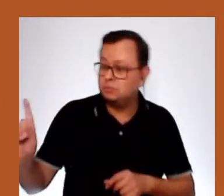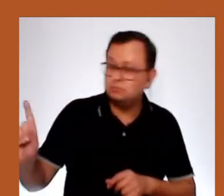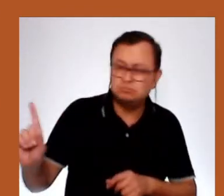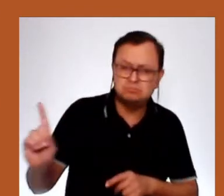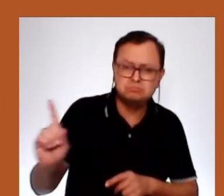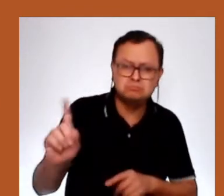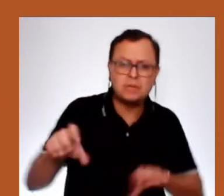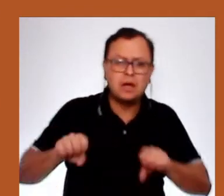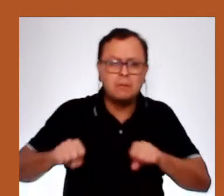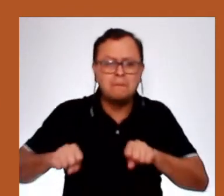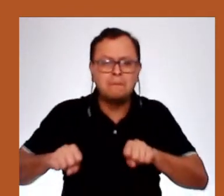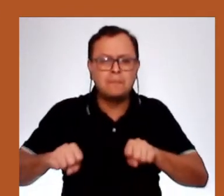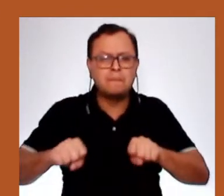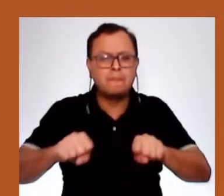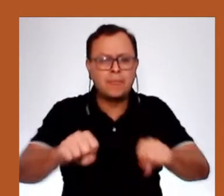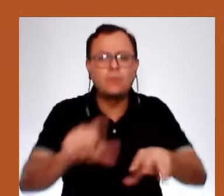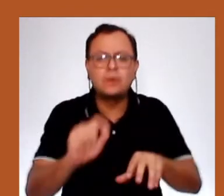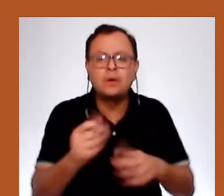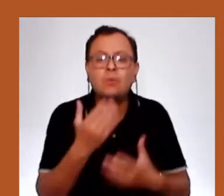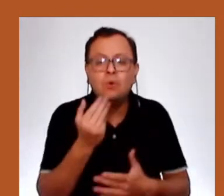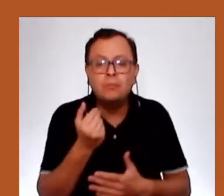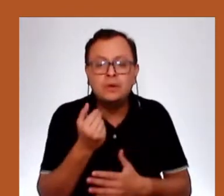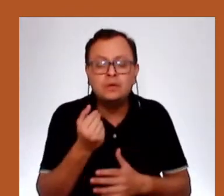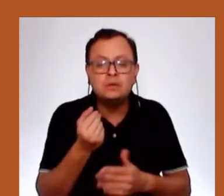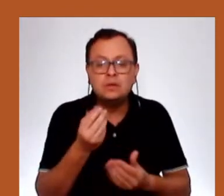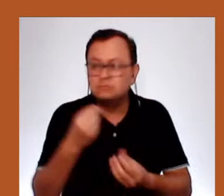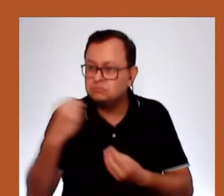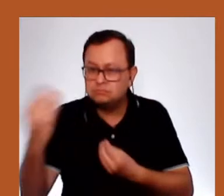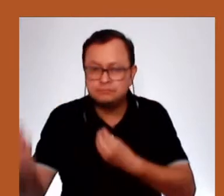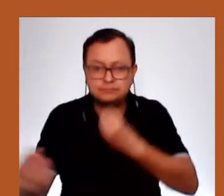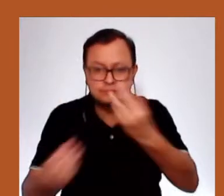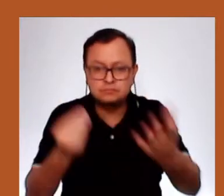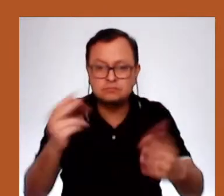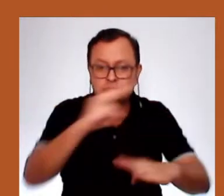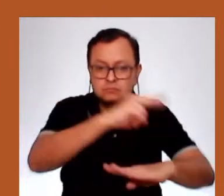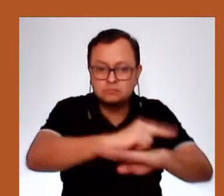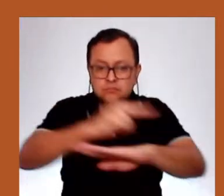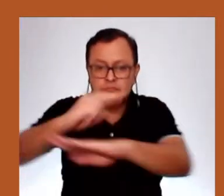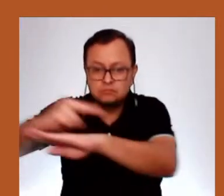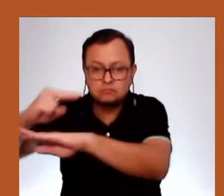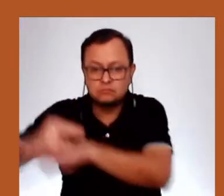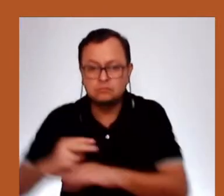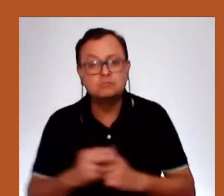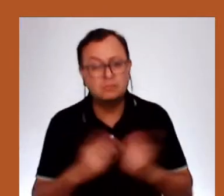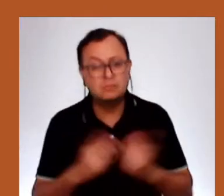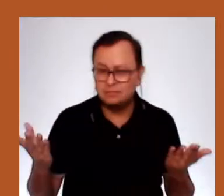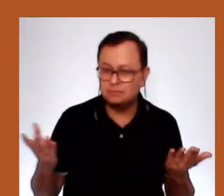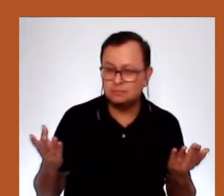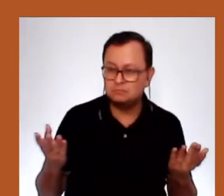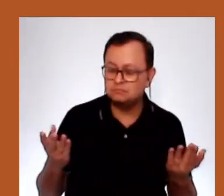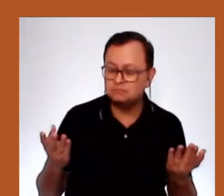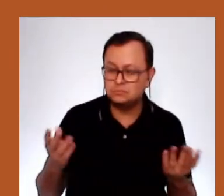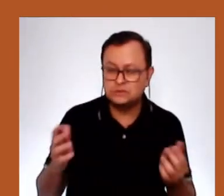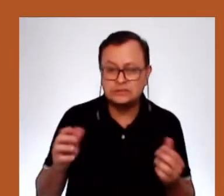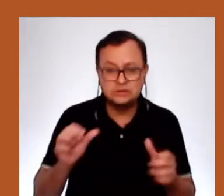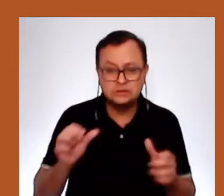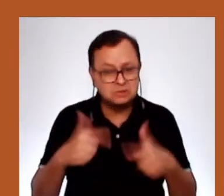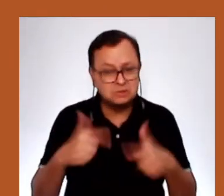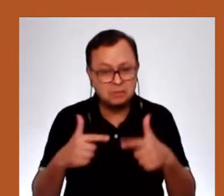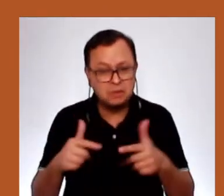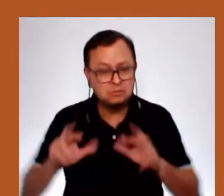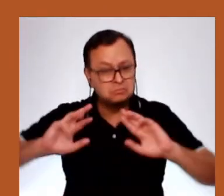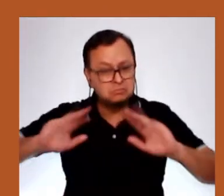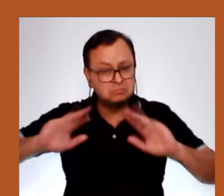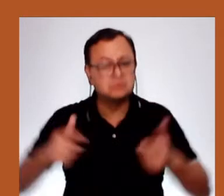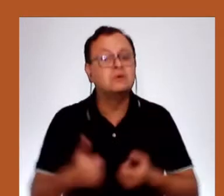pacientes. Então, é isso que o João falou, é uma experiência social de que com colaboração,